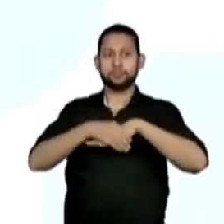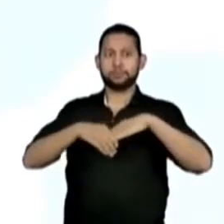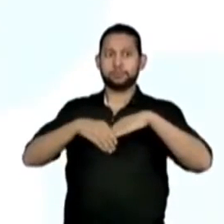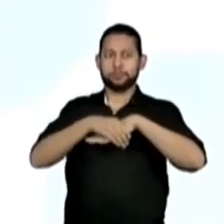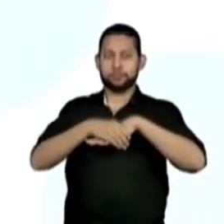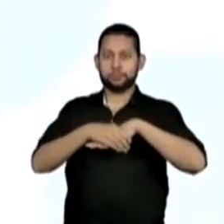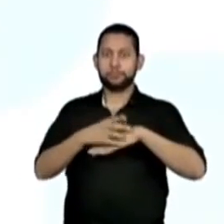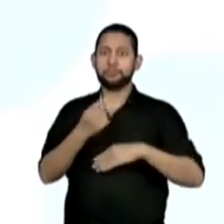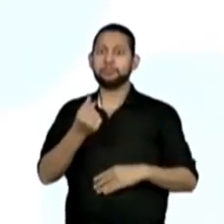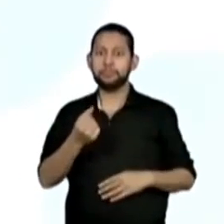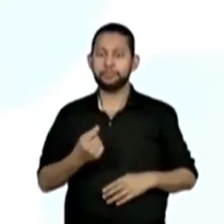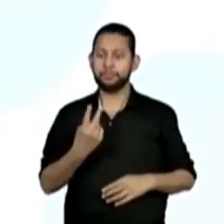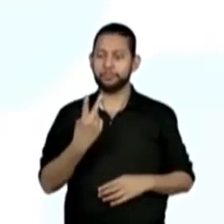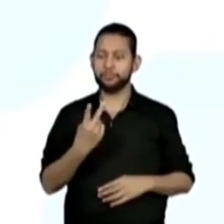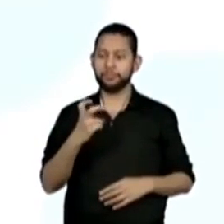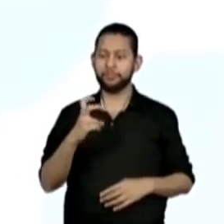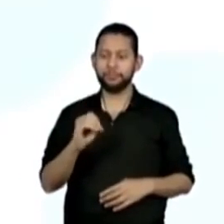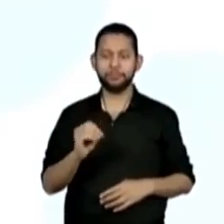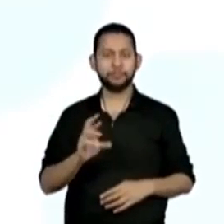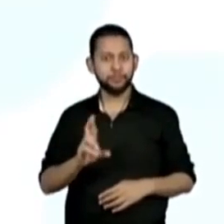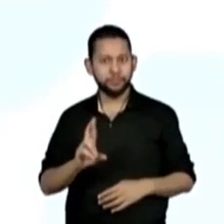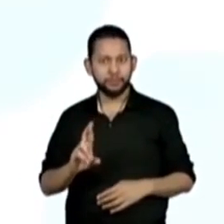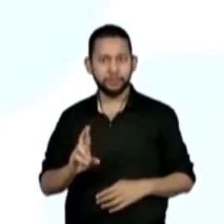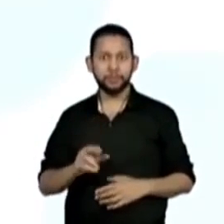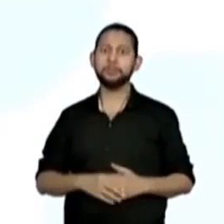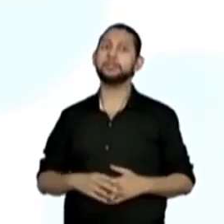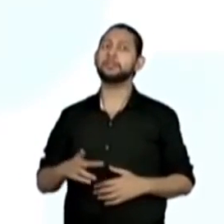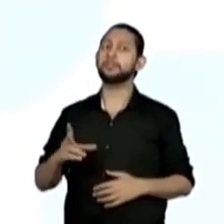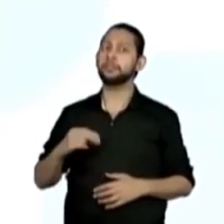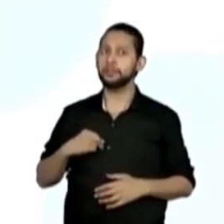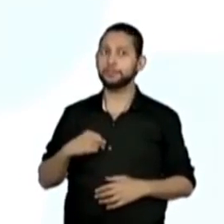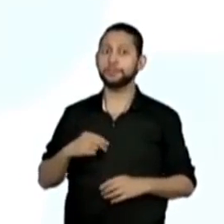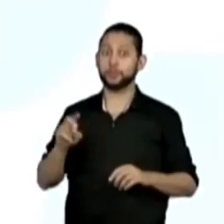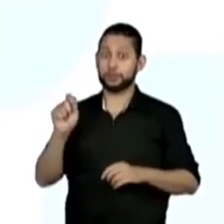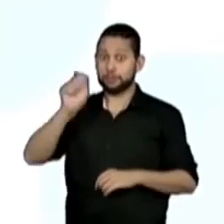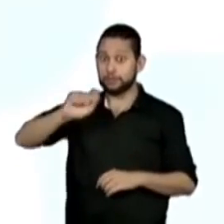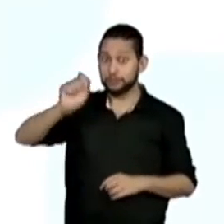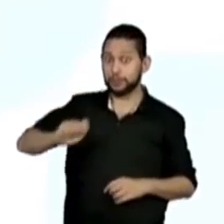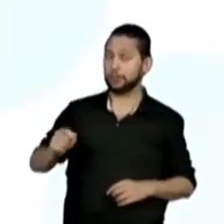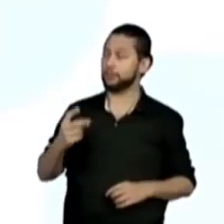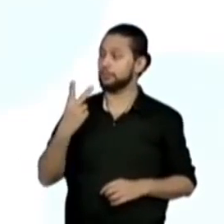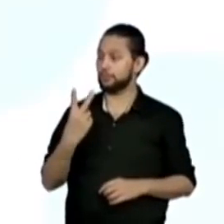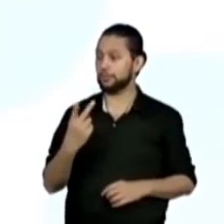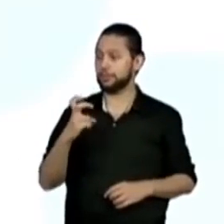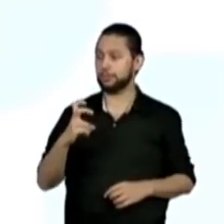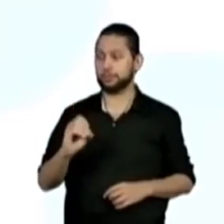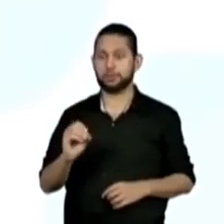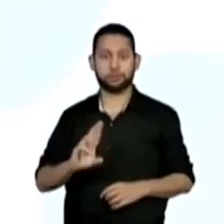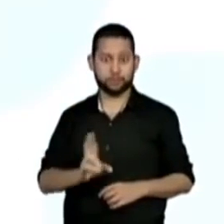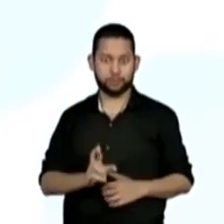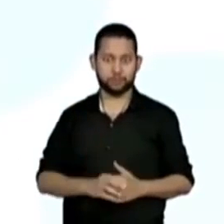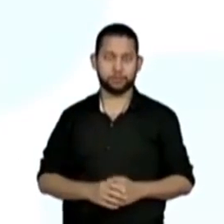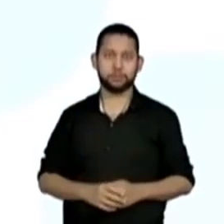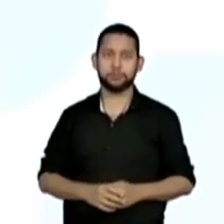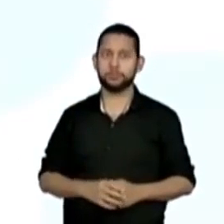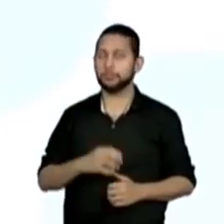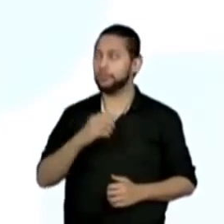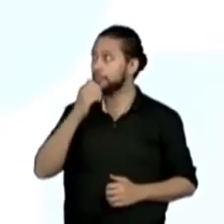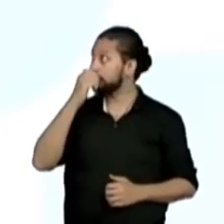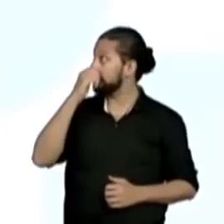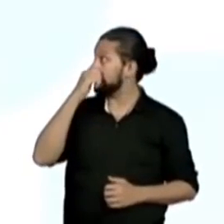R 250 vou tornar esse valor bem visível aqui em cima para eu me